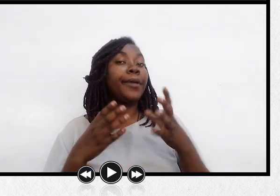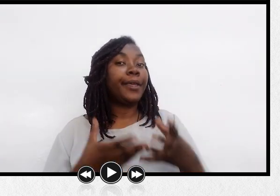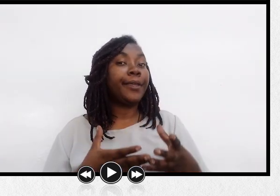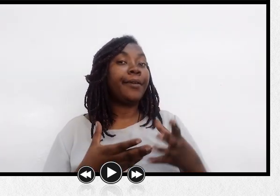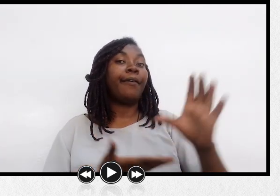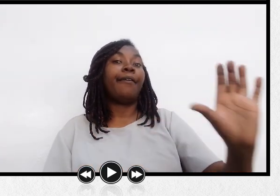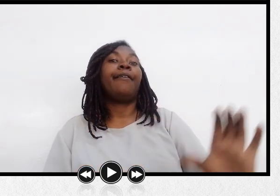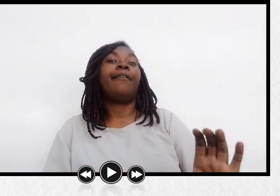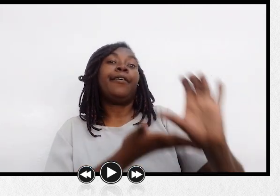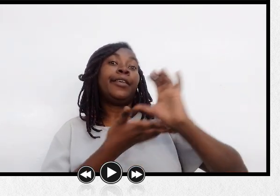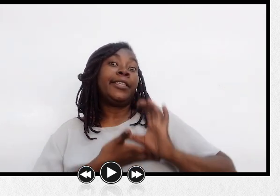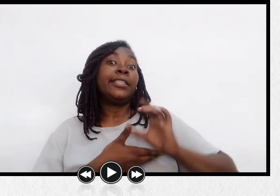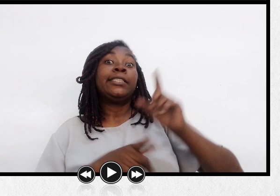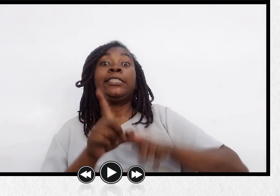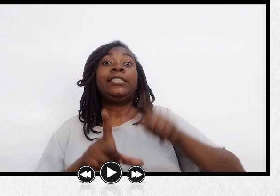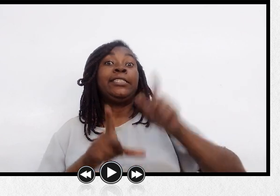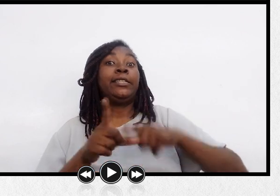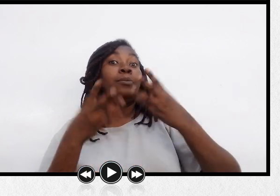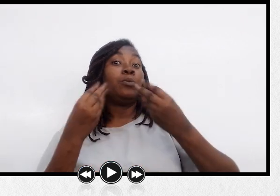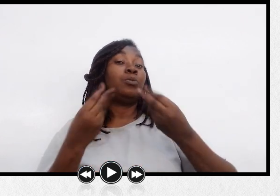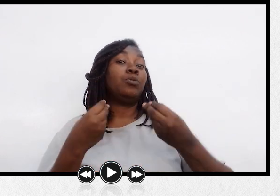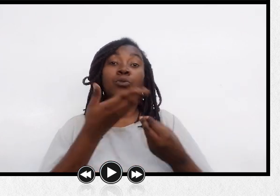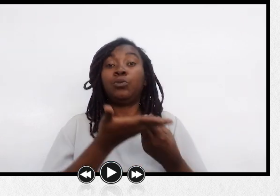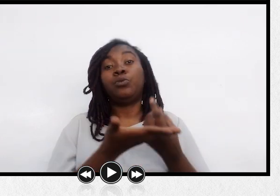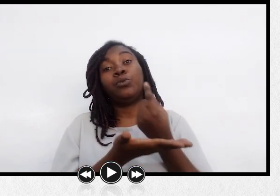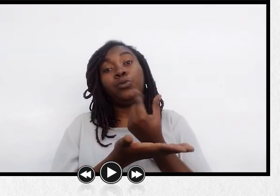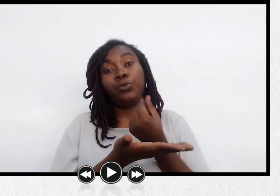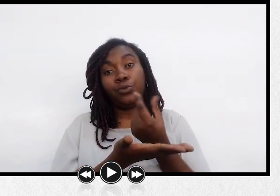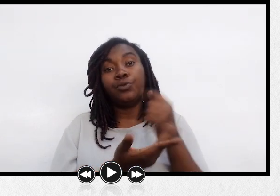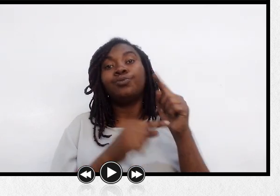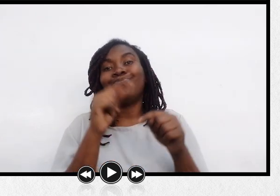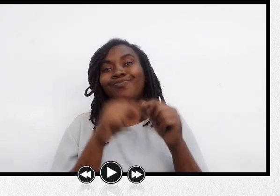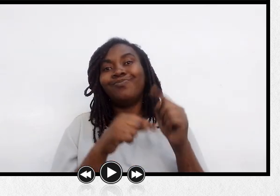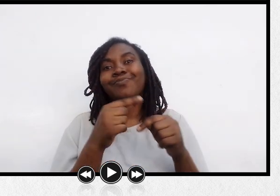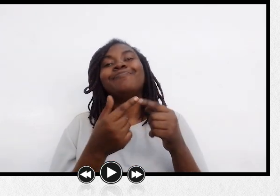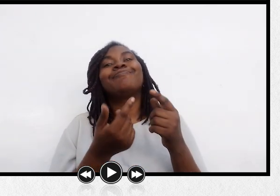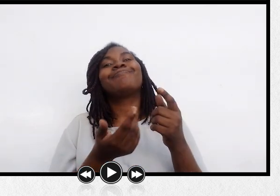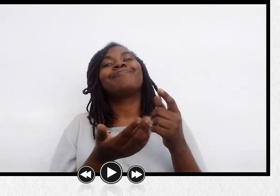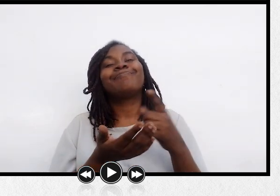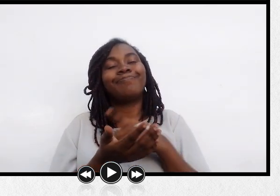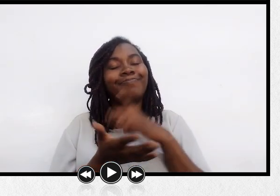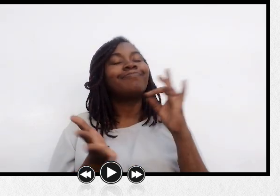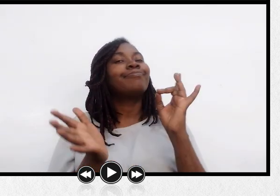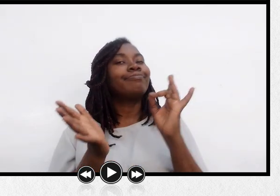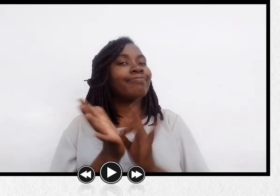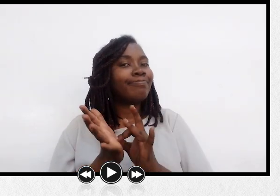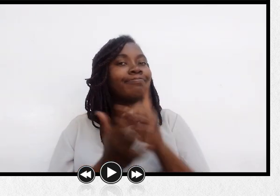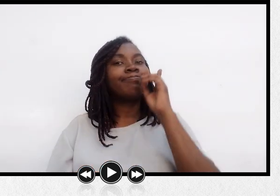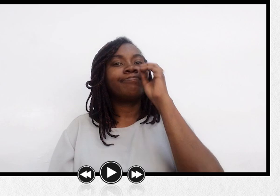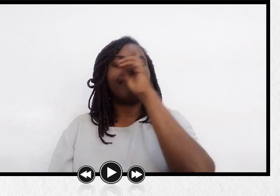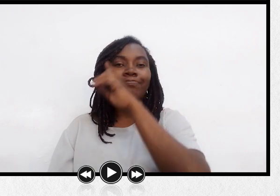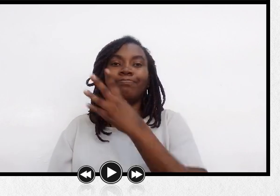recebe, assim, que depende muito desse dinheiro, desse recurso, e está realmente em uma situação bem